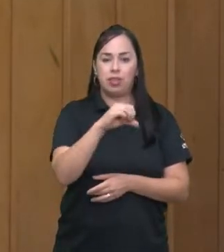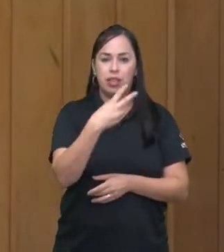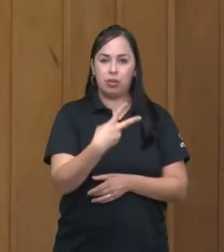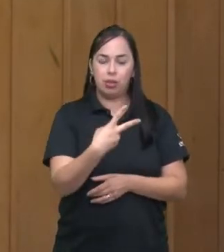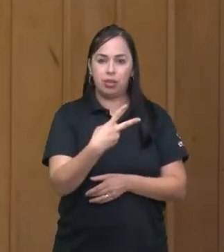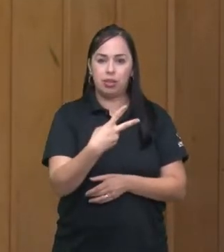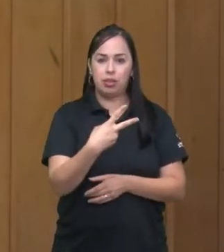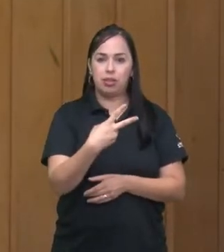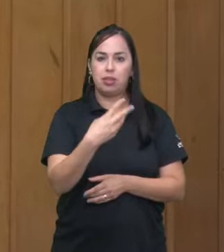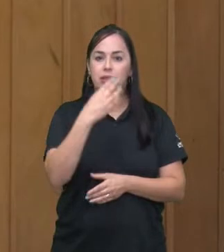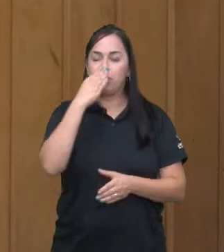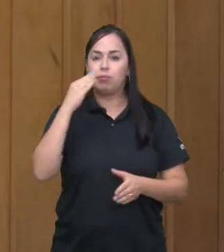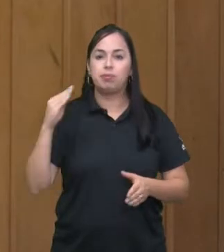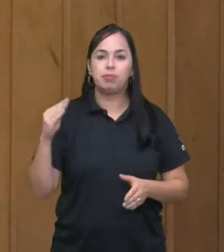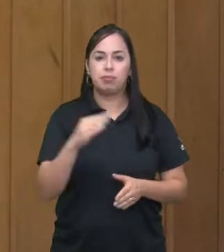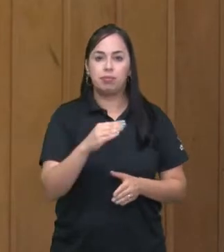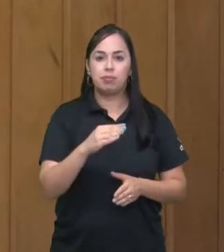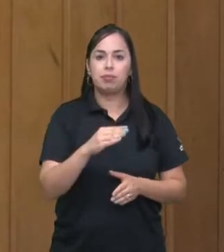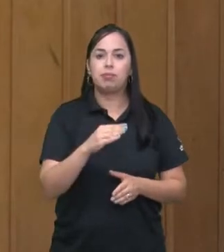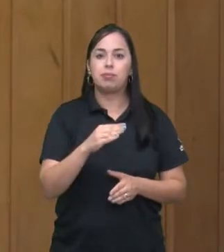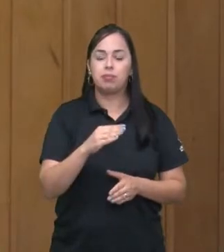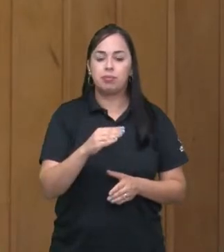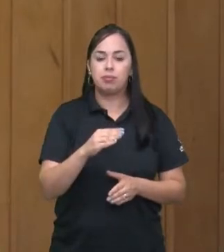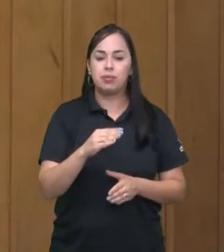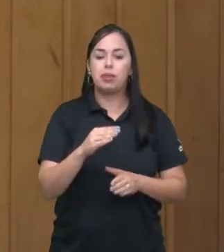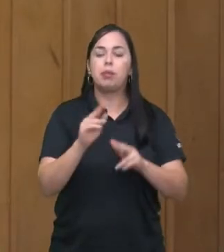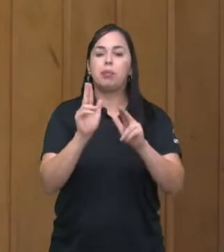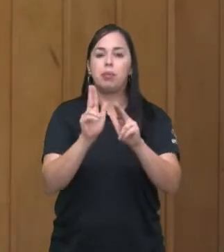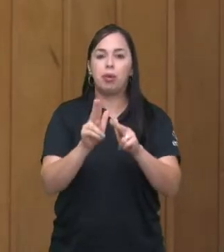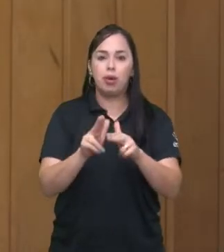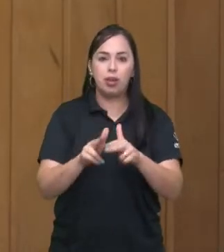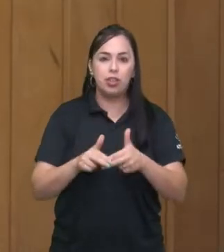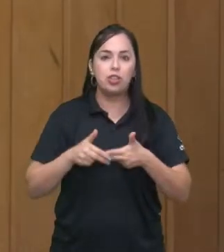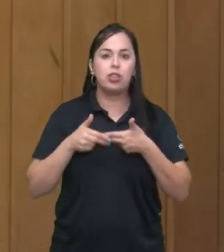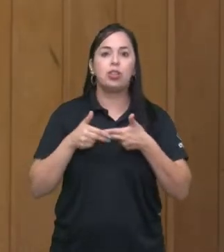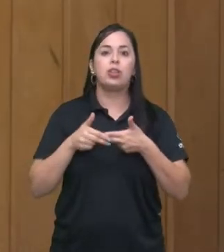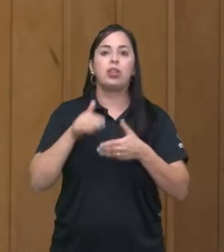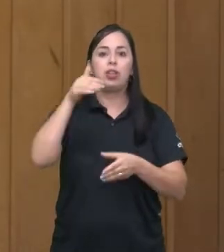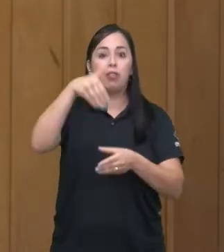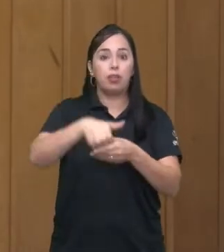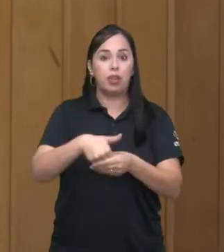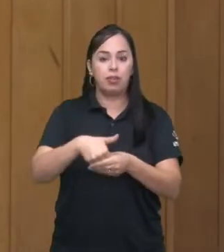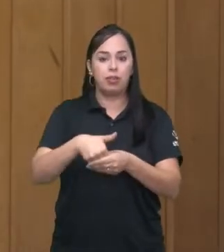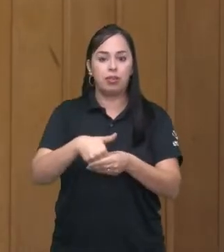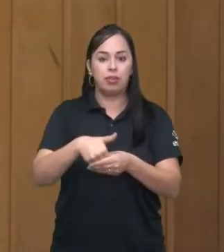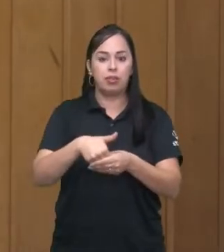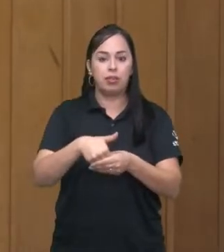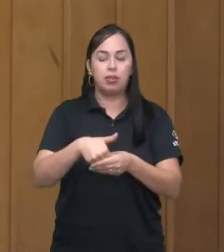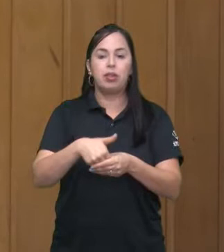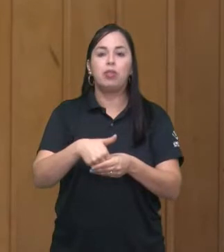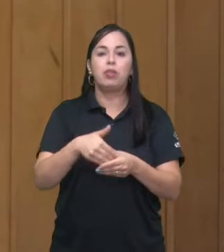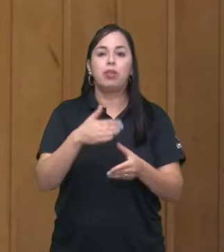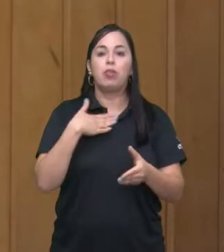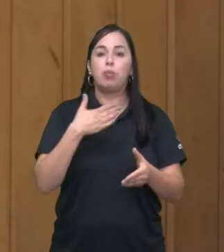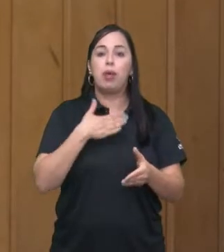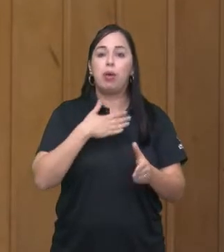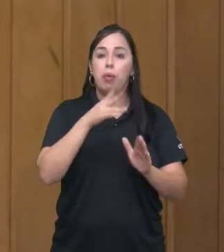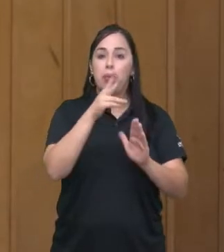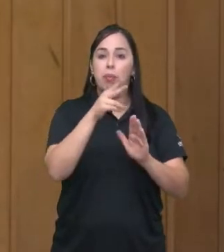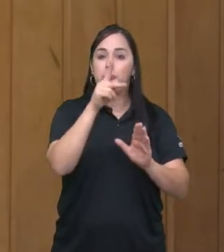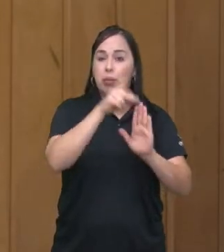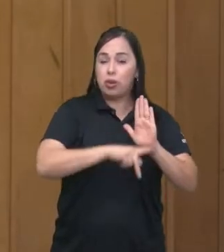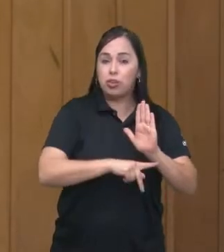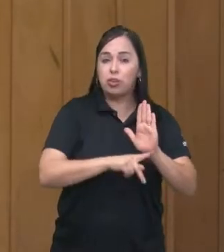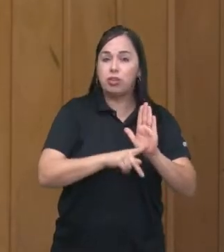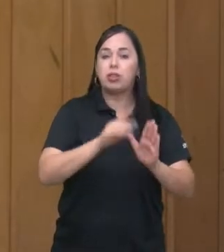1592/2022 seja rejeitado, permitindo, por isso, a sua votação nesse plenário. Eu peço a votação do meu projeto, que é de extrema importância